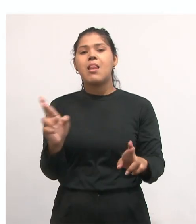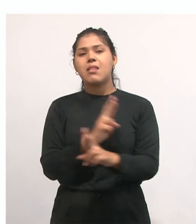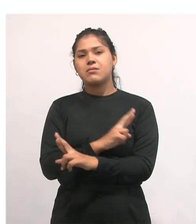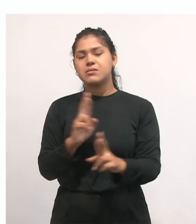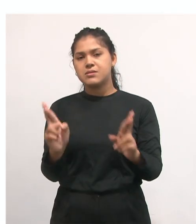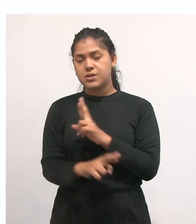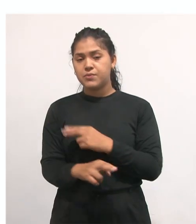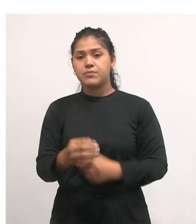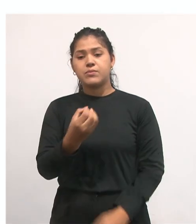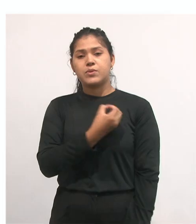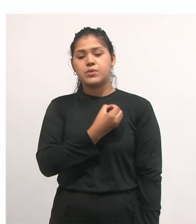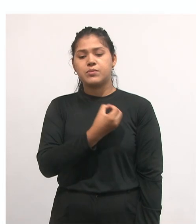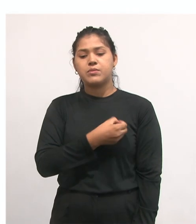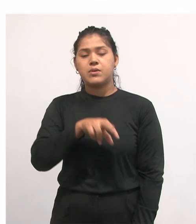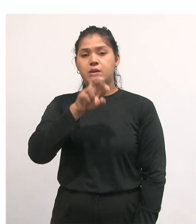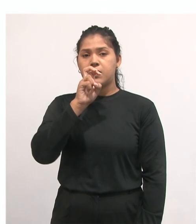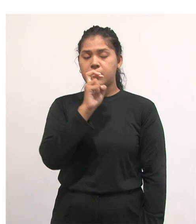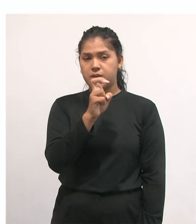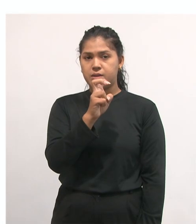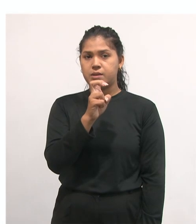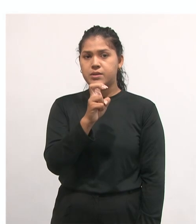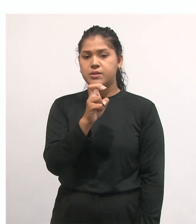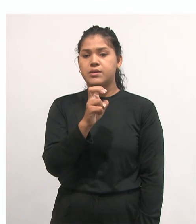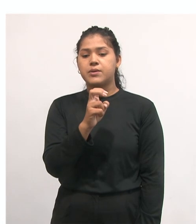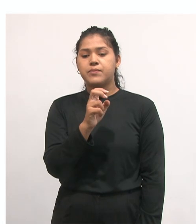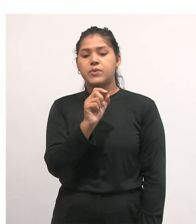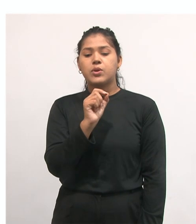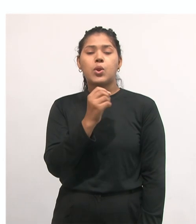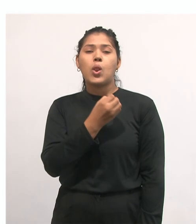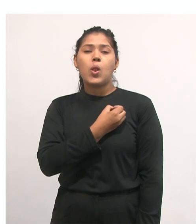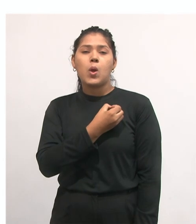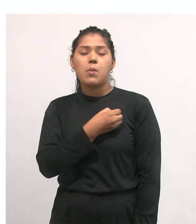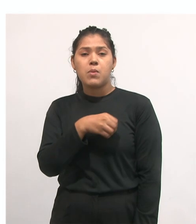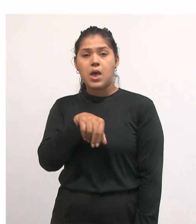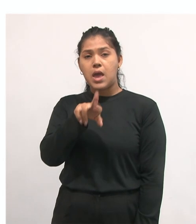relação, o meu R de Pearson, a correlação de Pearson, de